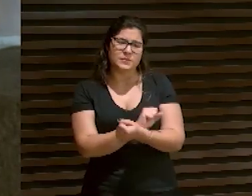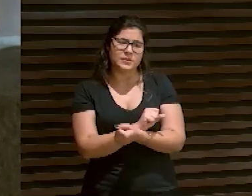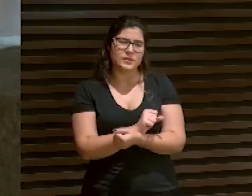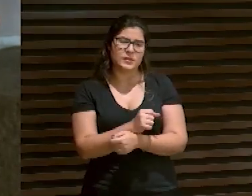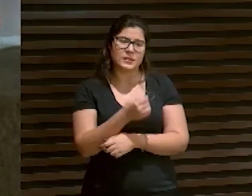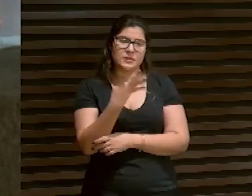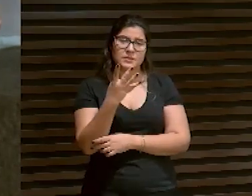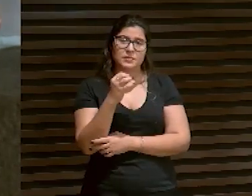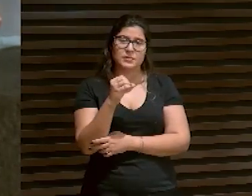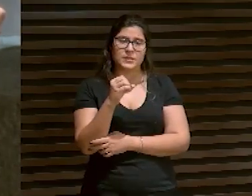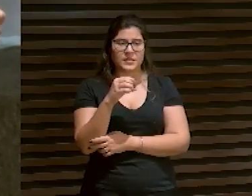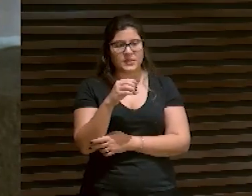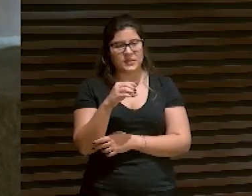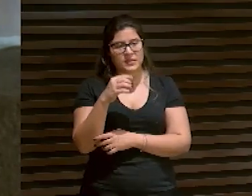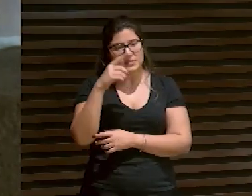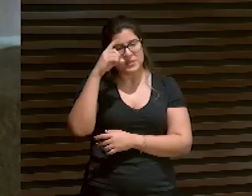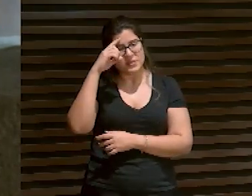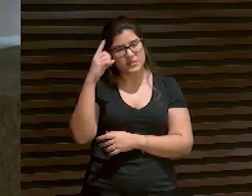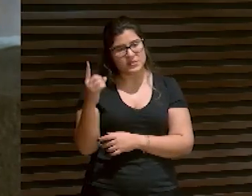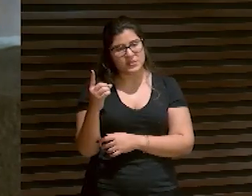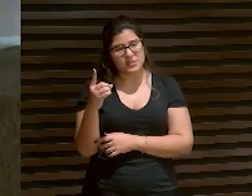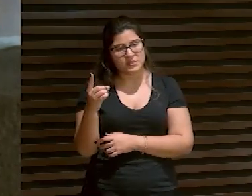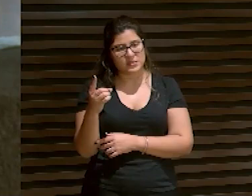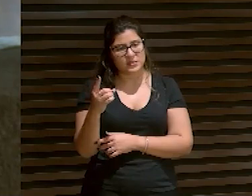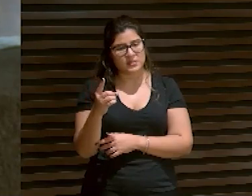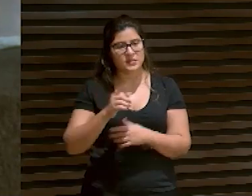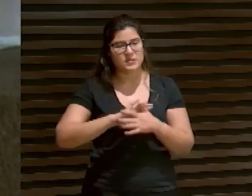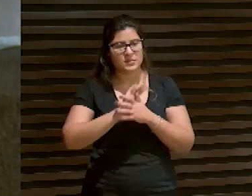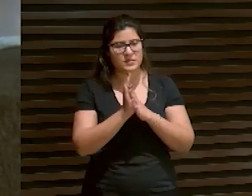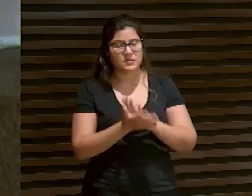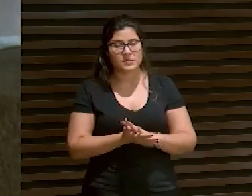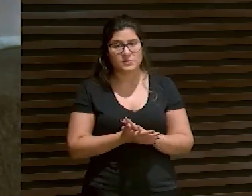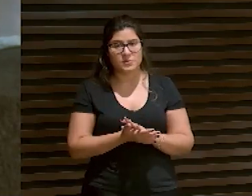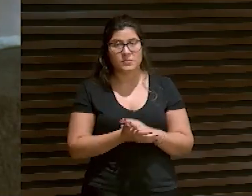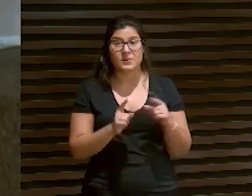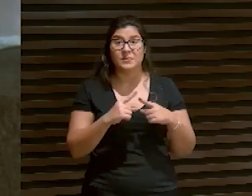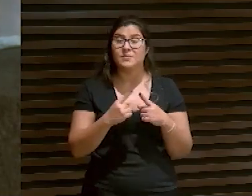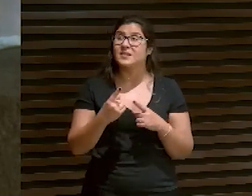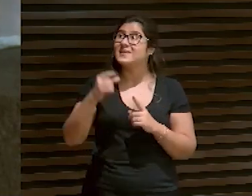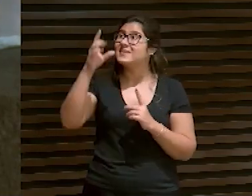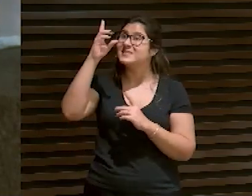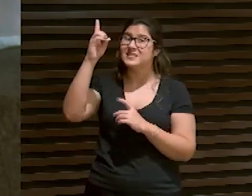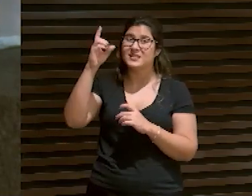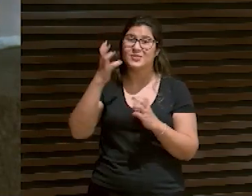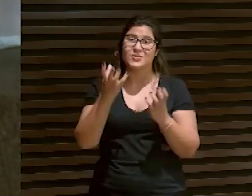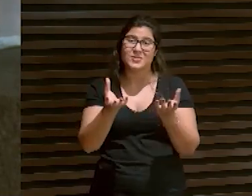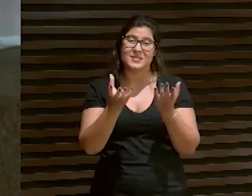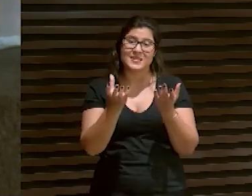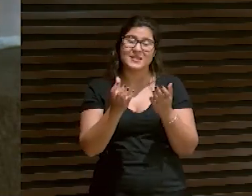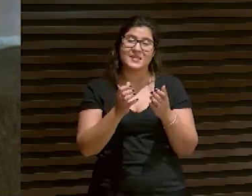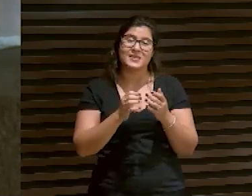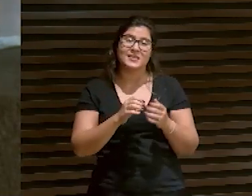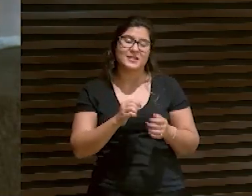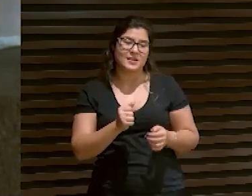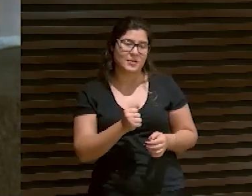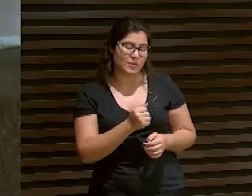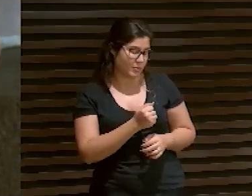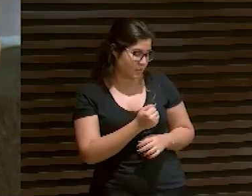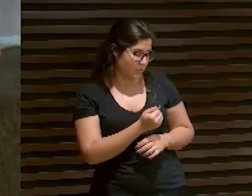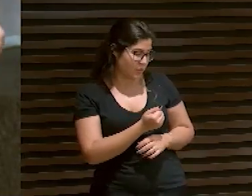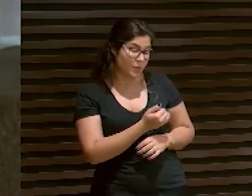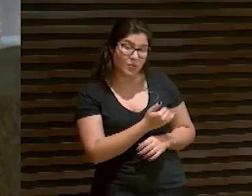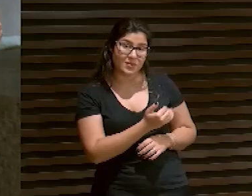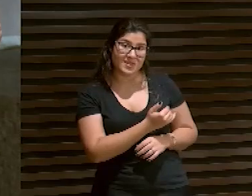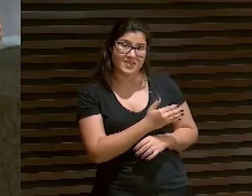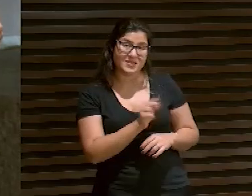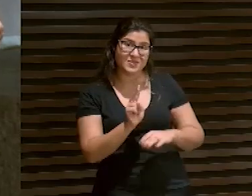dias ela fosse destruída. Deus quer tratar com o seu coração. Deus o tempo todo está conversando com ele. E ele o tempo todo está fugindo